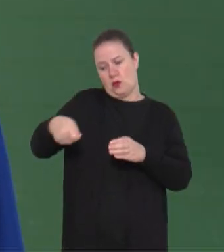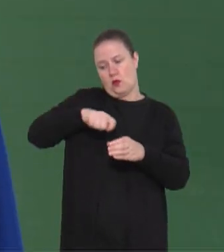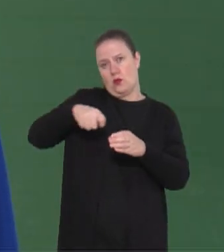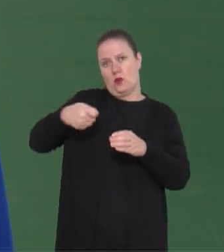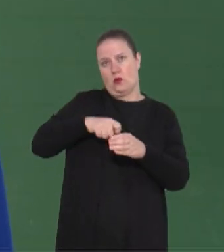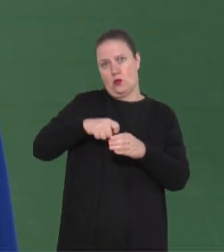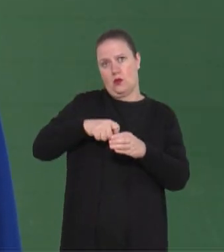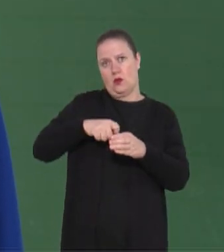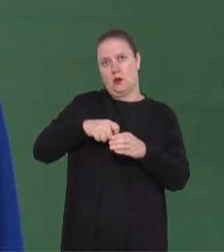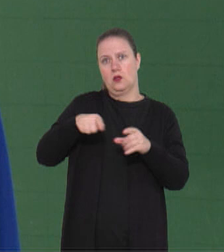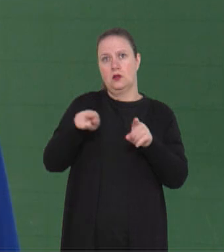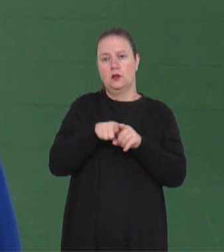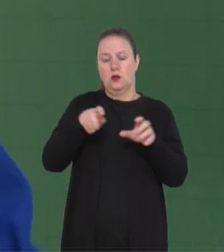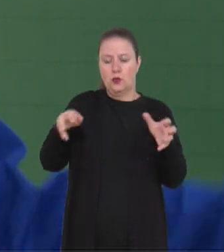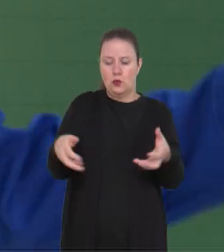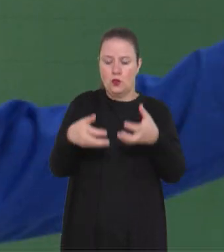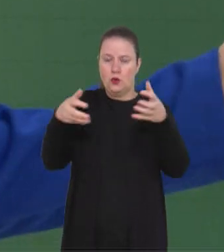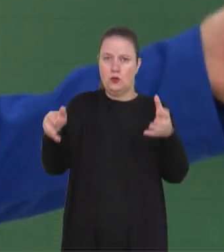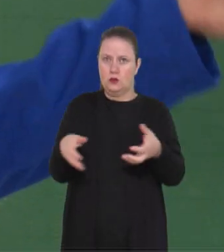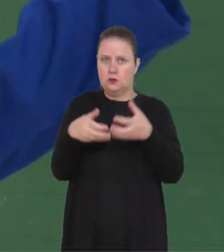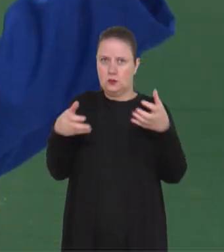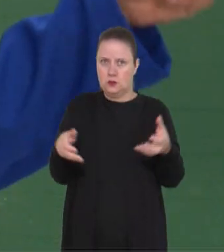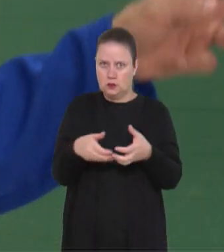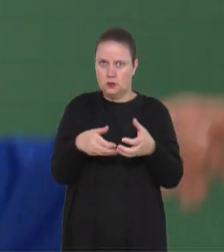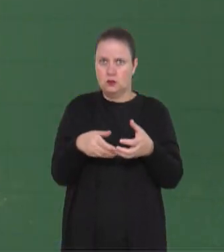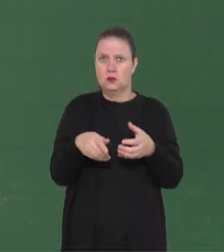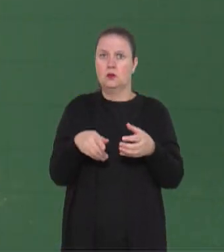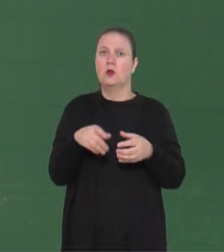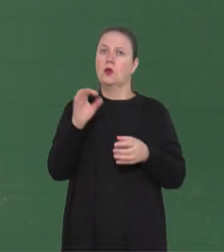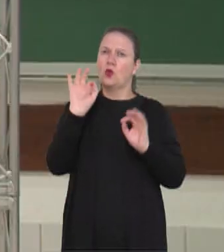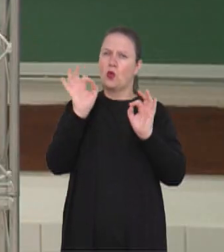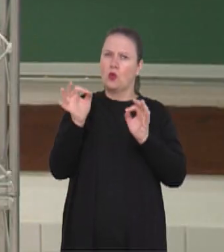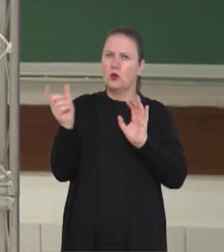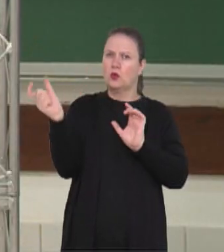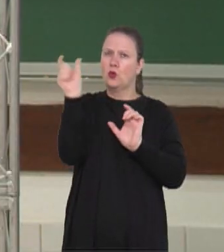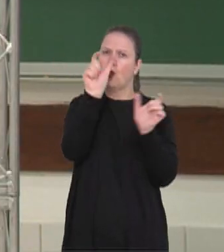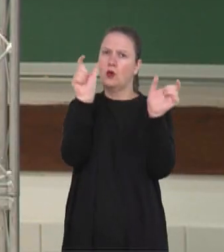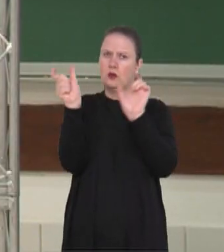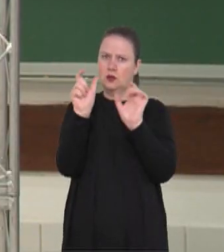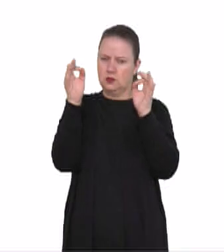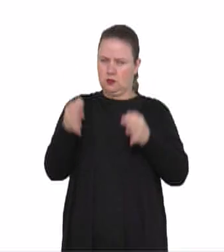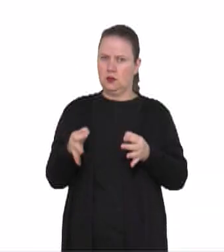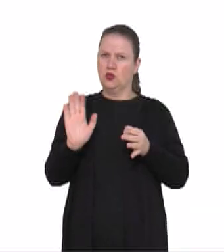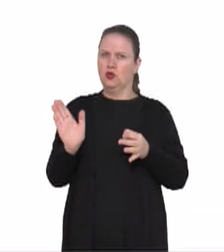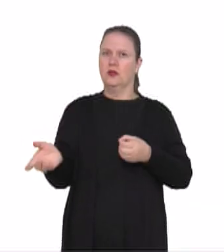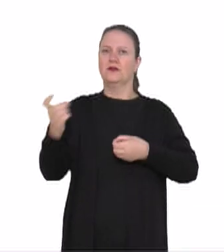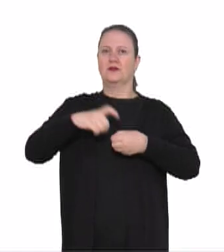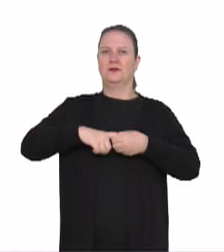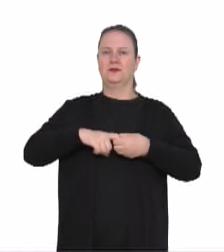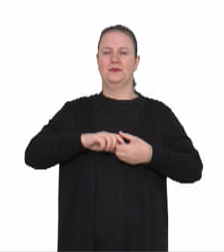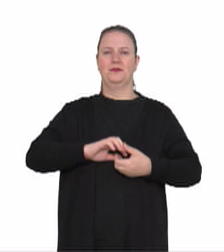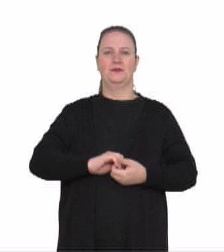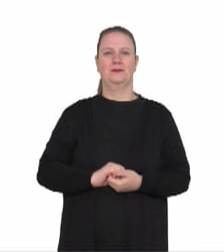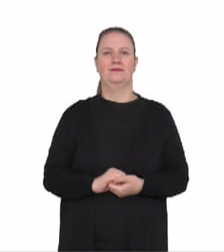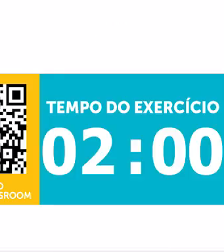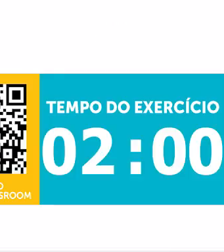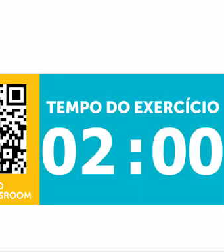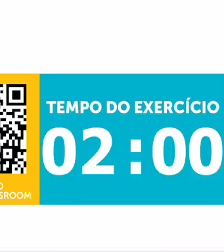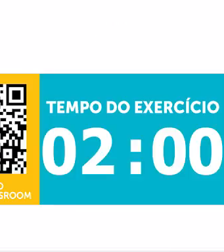até medidores de espaguete. Então, vocês colocam aí a correta e a gente já confere como que ficou.